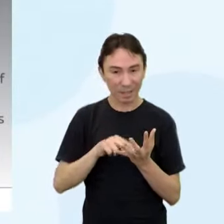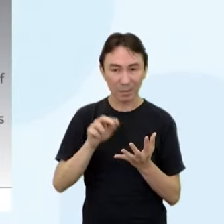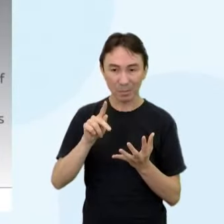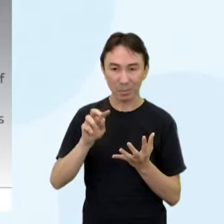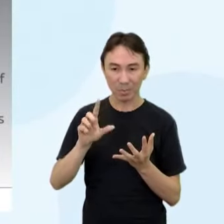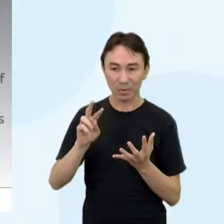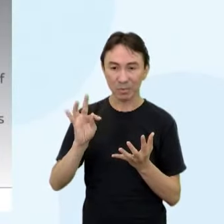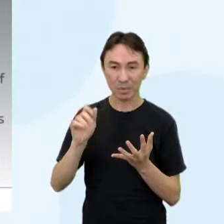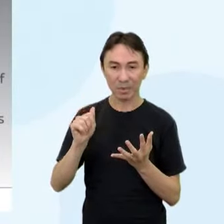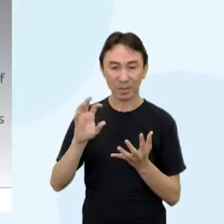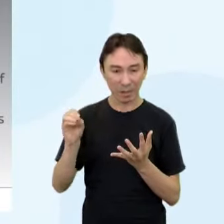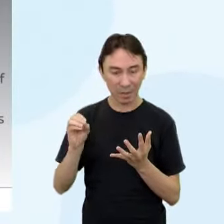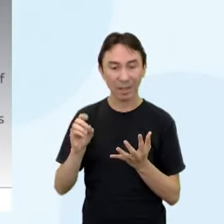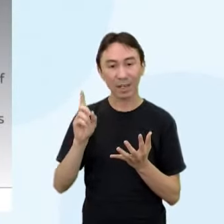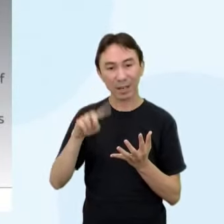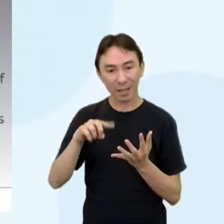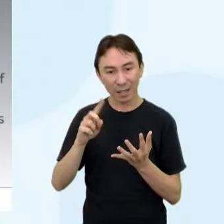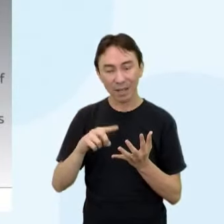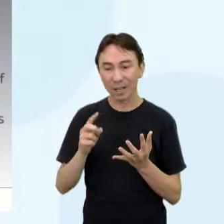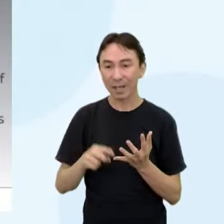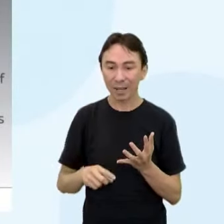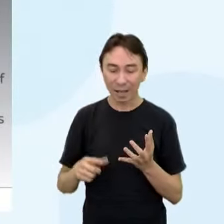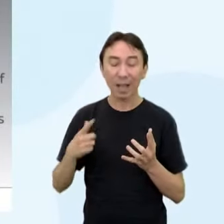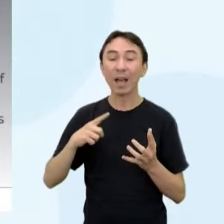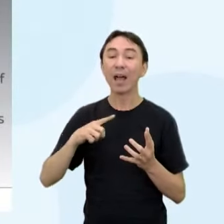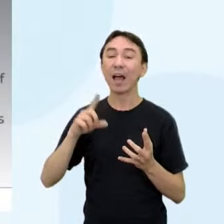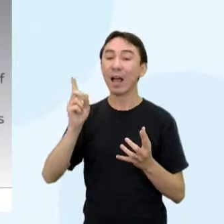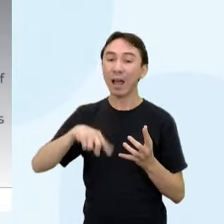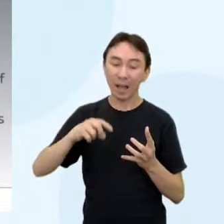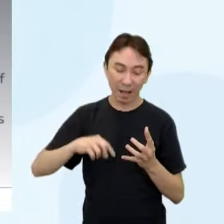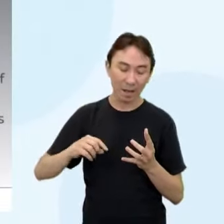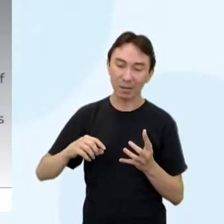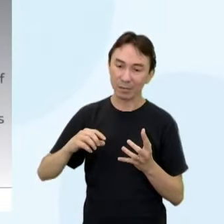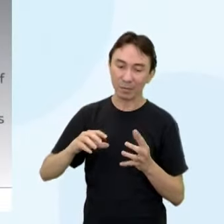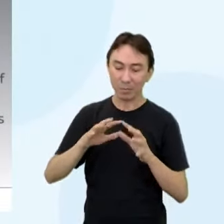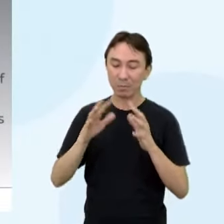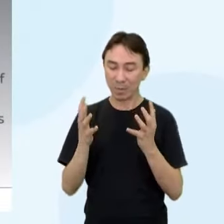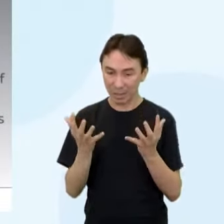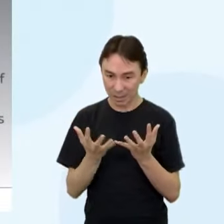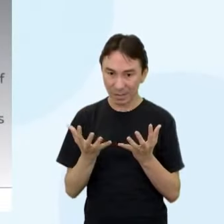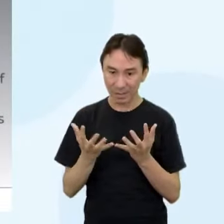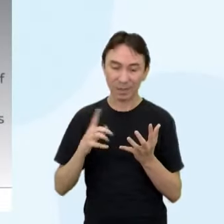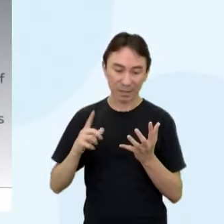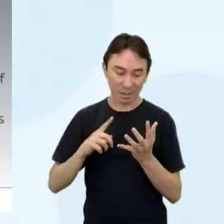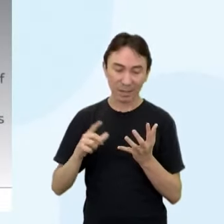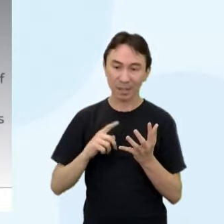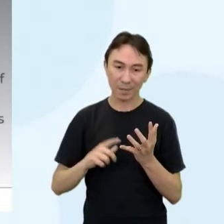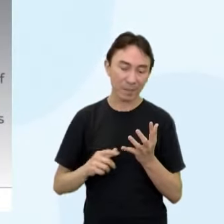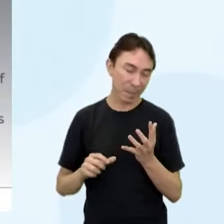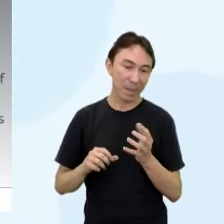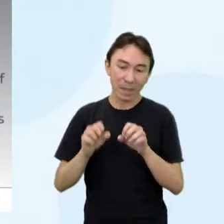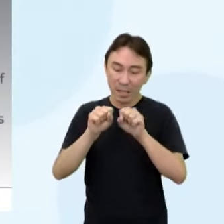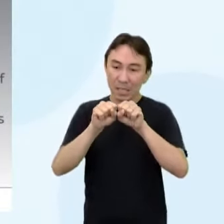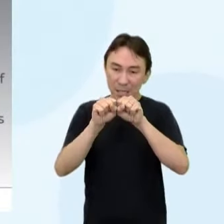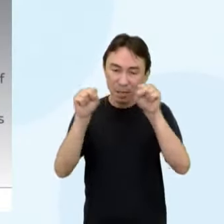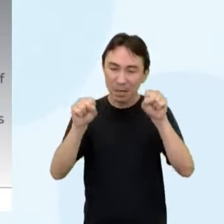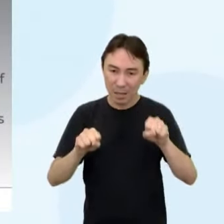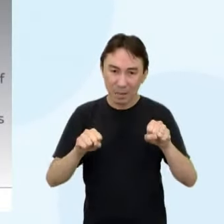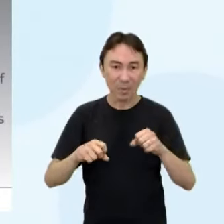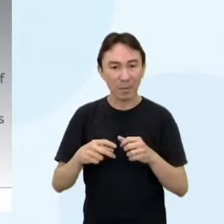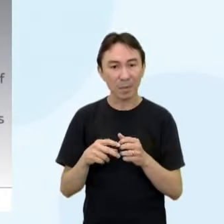sometimes. Um planeta de sistema duplo algumas vezes. Então, por isso que ele tem aí esse